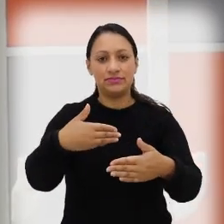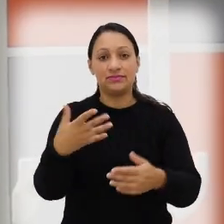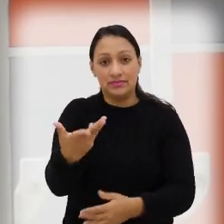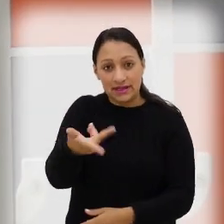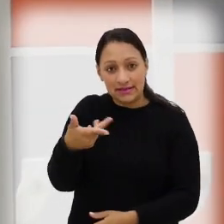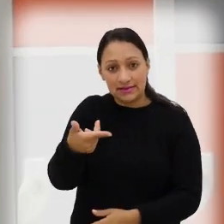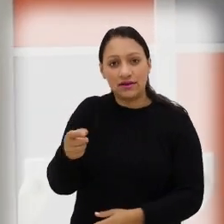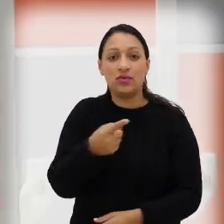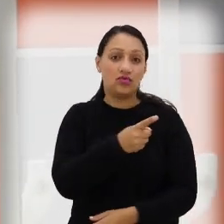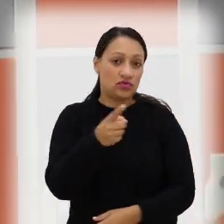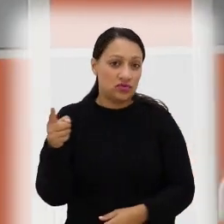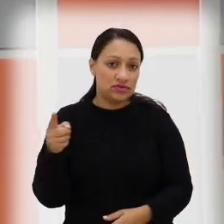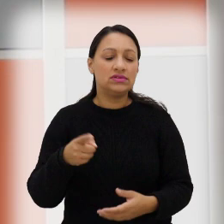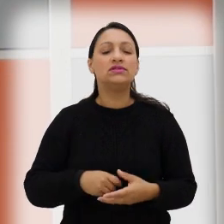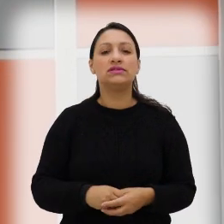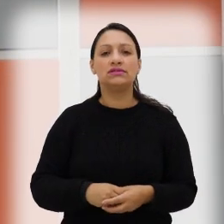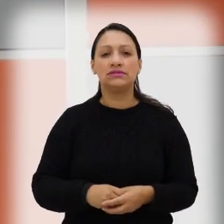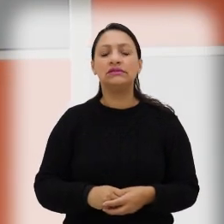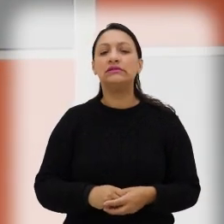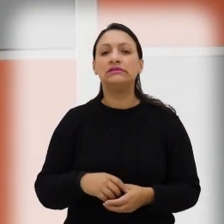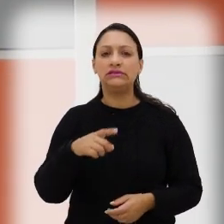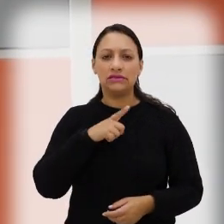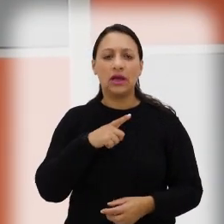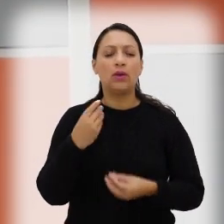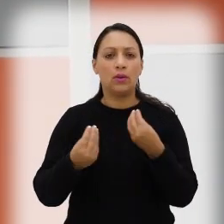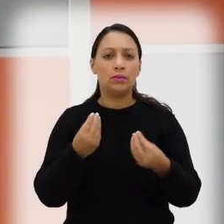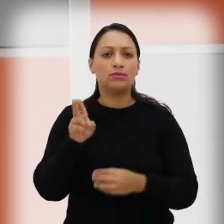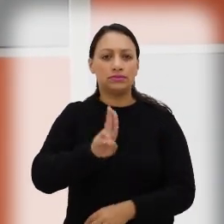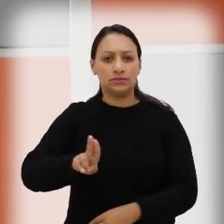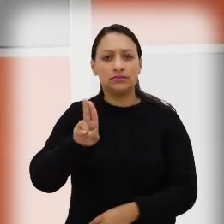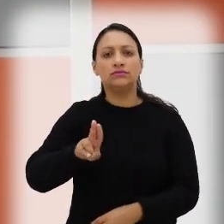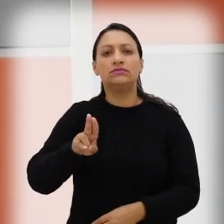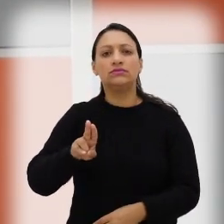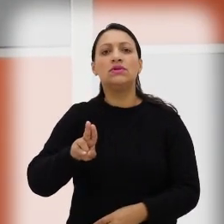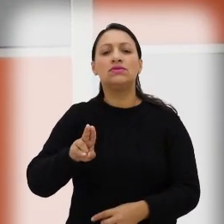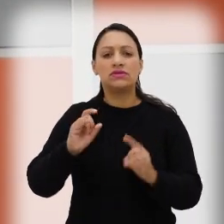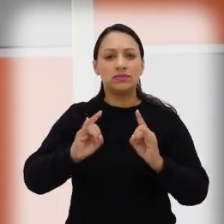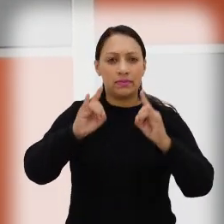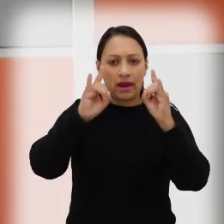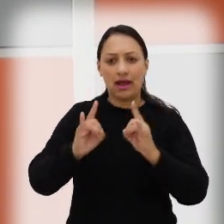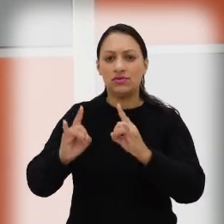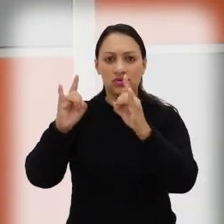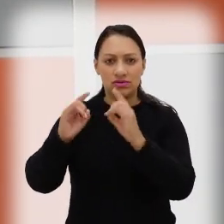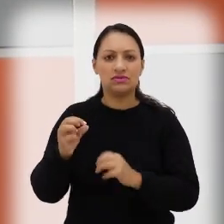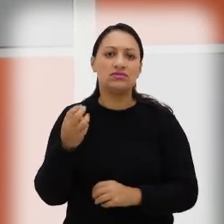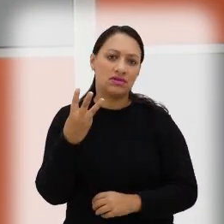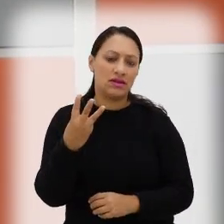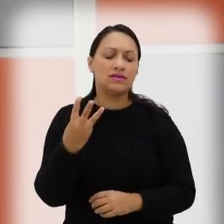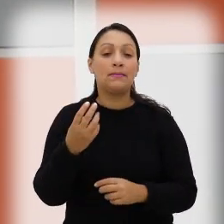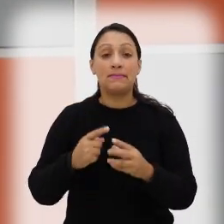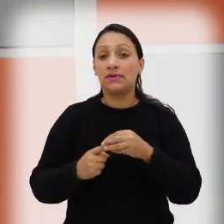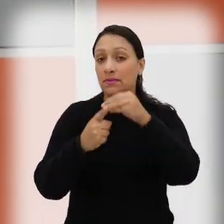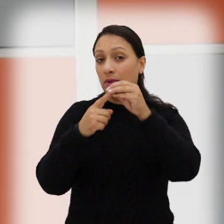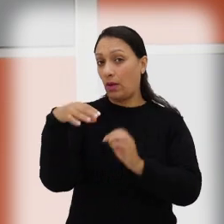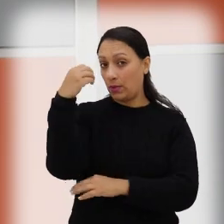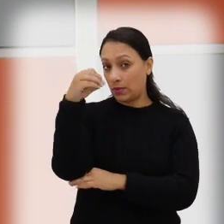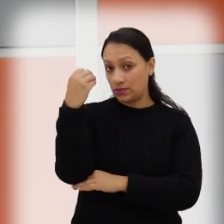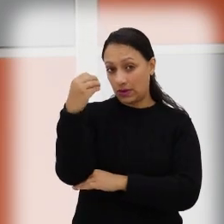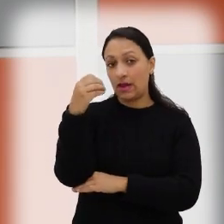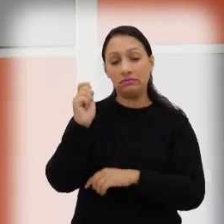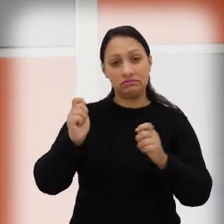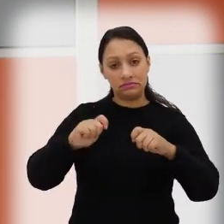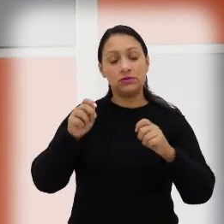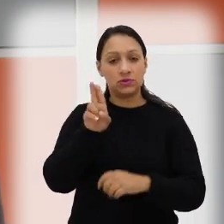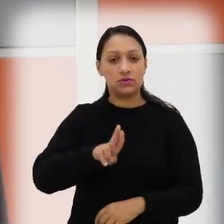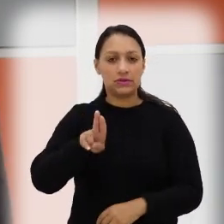aceleração, vocês estão aptos, né, a utilizar dessas 3 unidades, principalmente a unidade aqui de Porto Alegre. Então, se